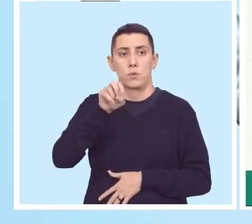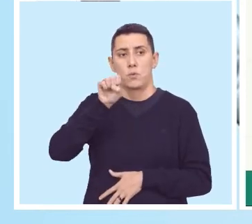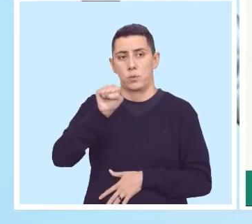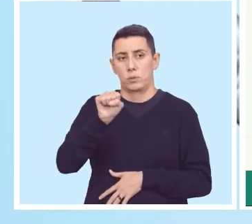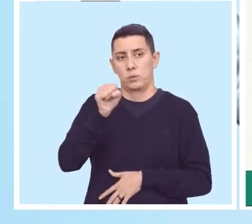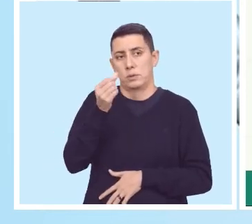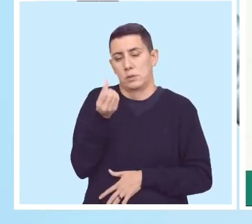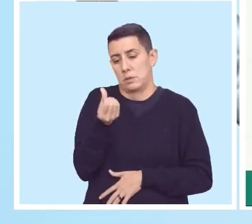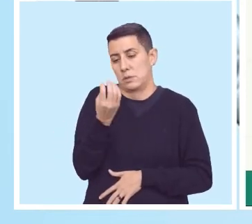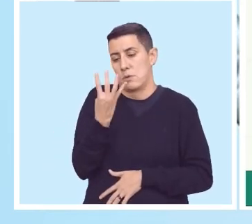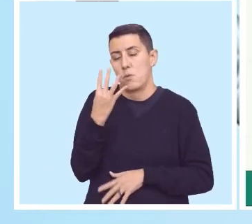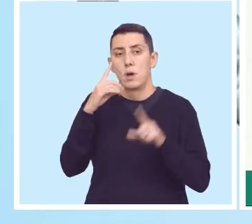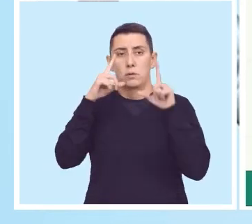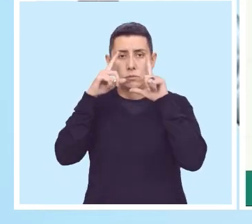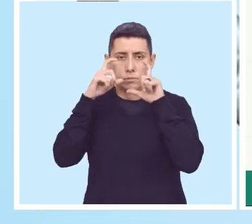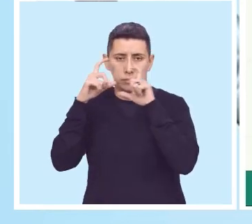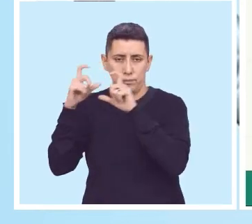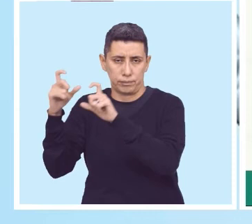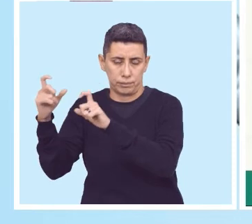21.864 imagens.